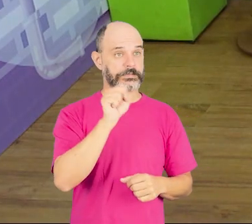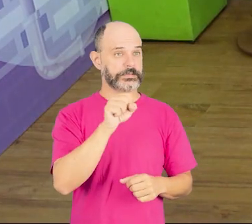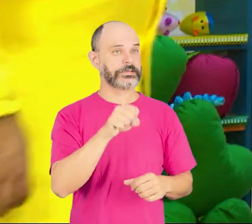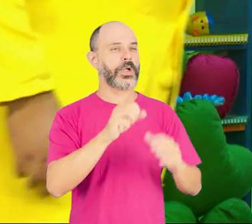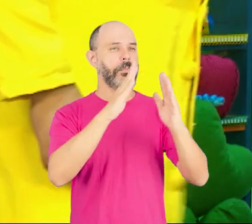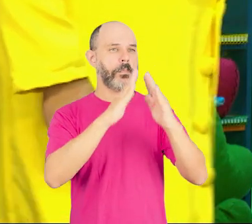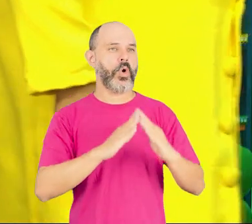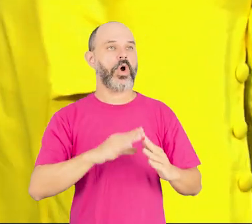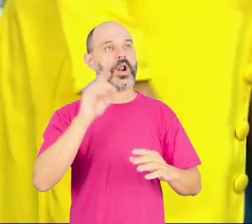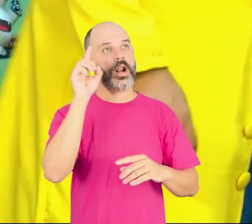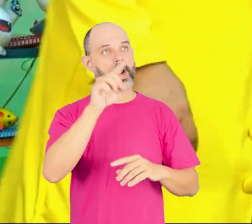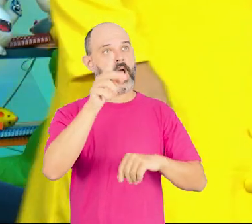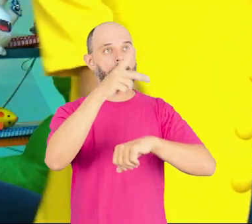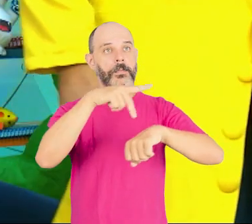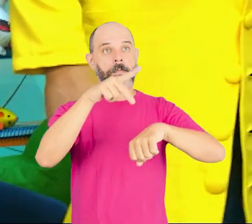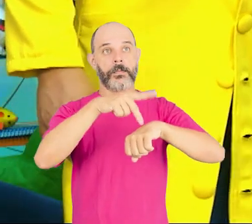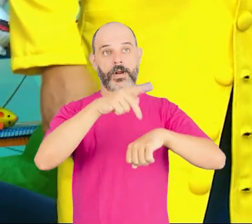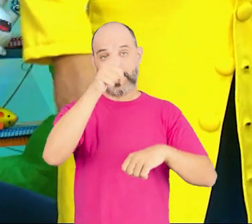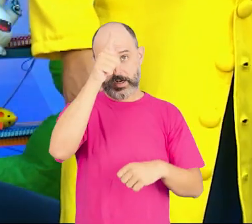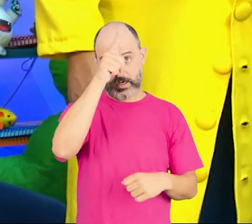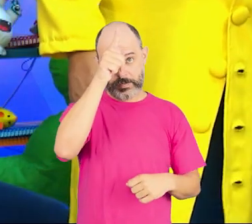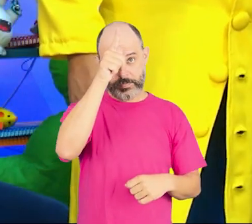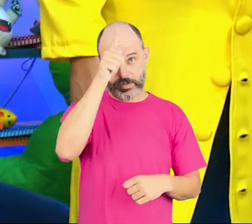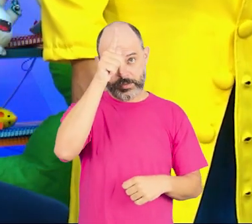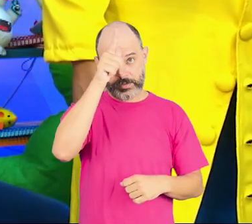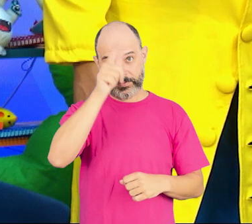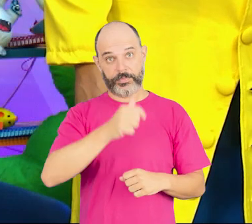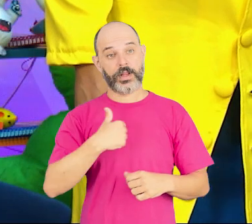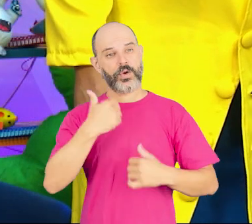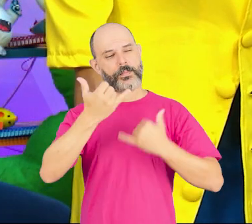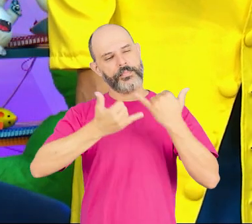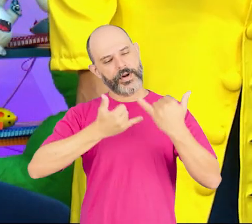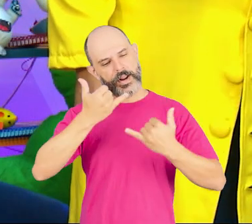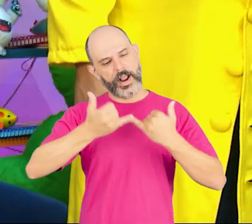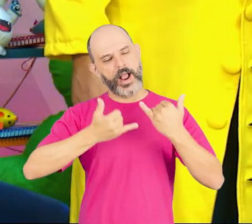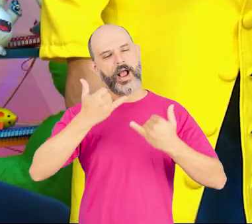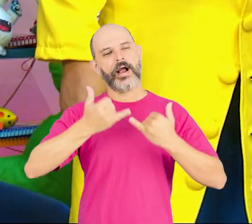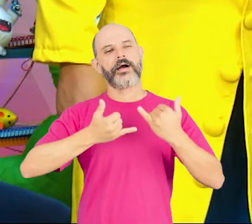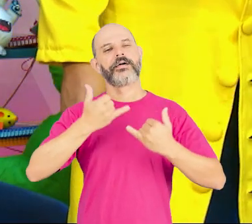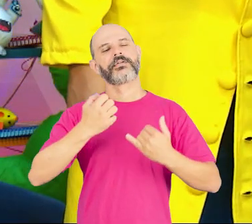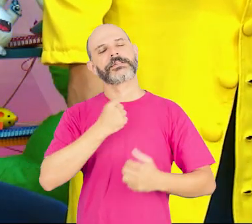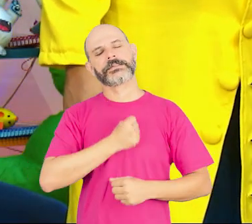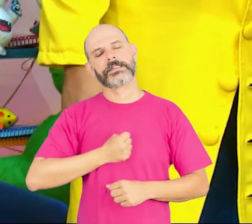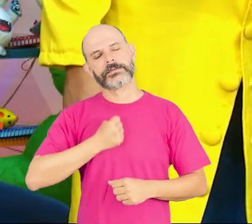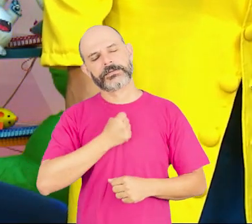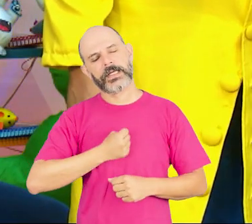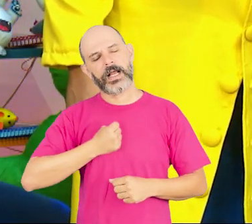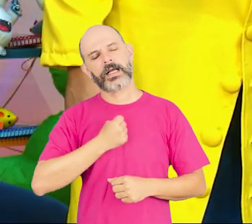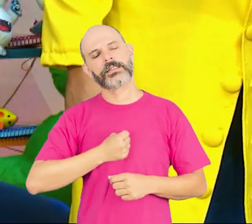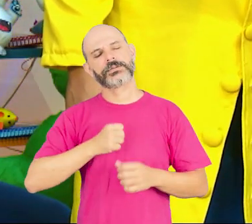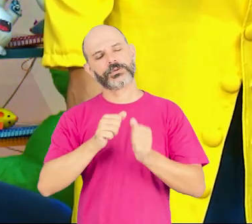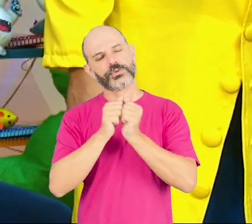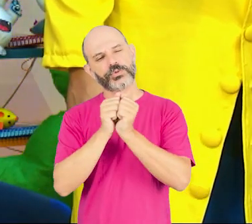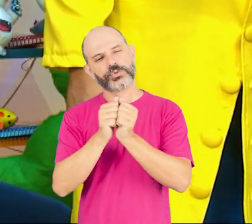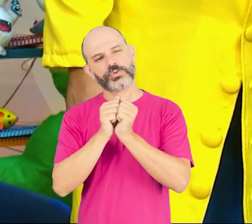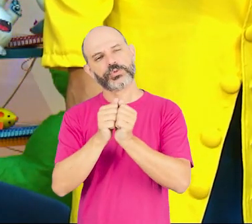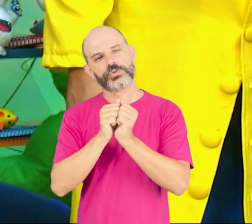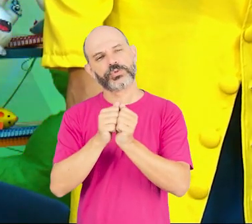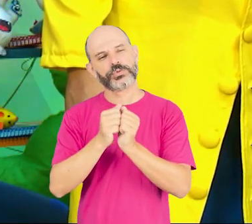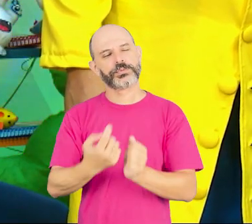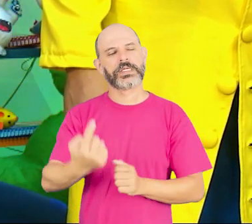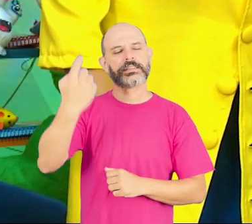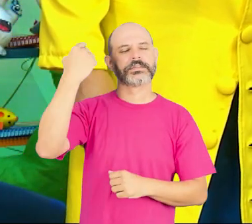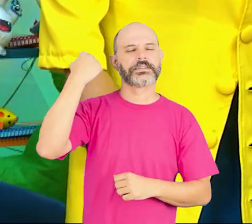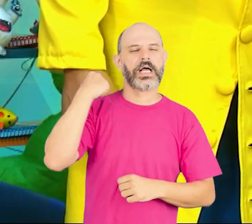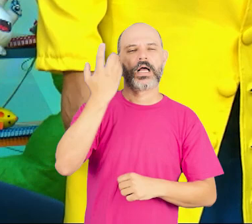ainda moram na Alemanha. Mas eu brincava muito. E sinto tanta saudade das brincadeiras de